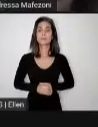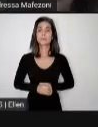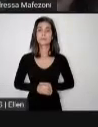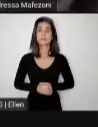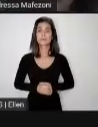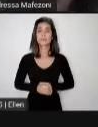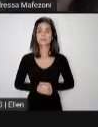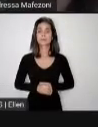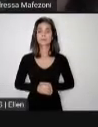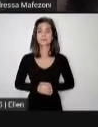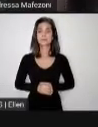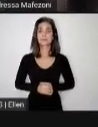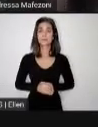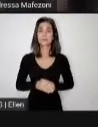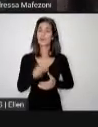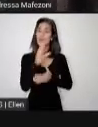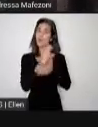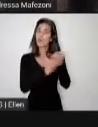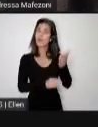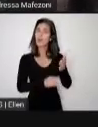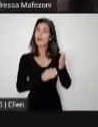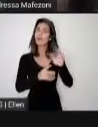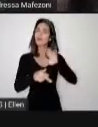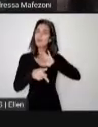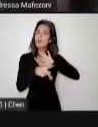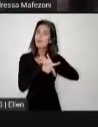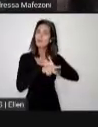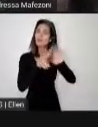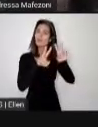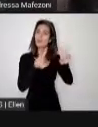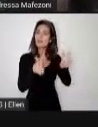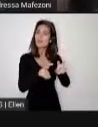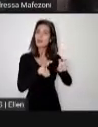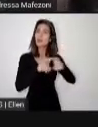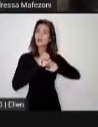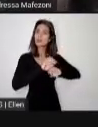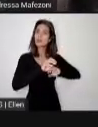939496, com um capítulo específico para a educação especial,